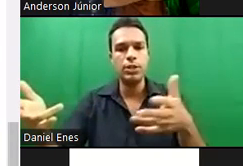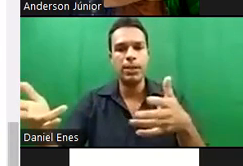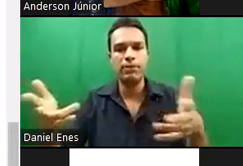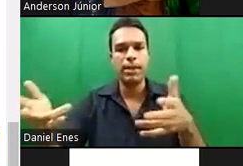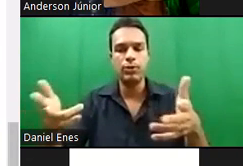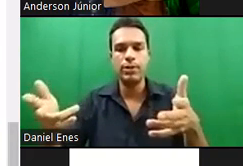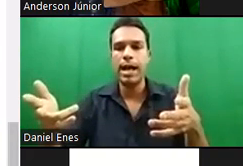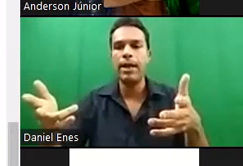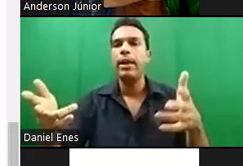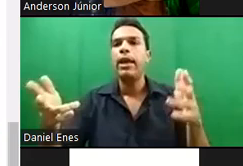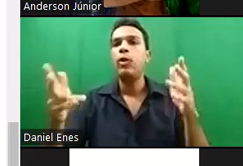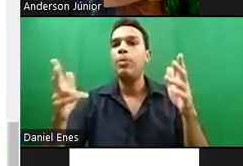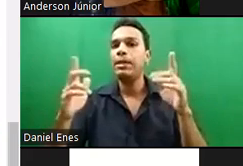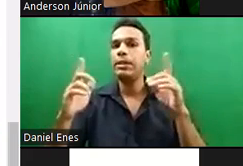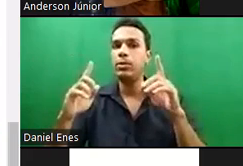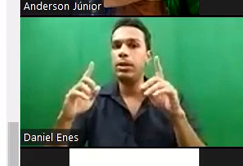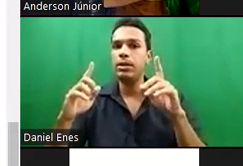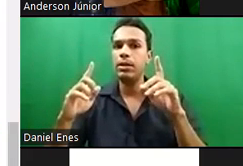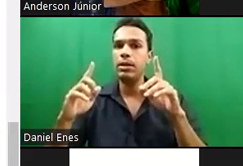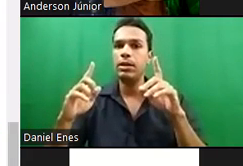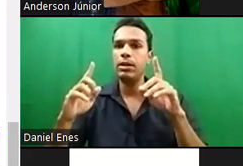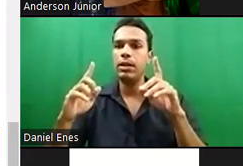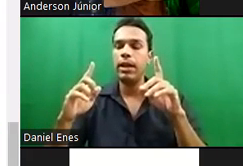autores preferem usar, é uma língua